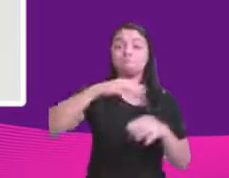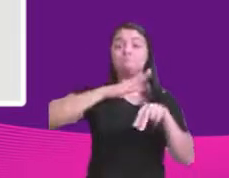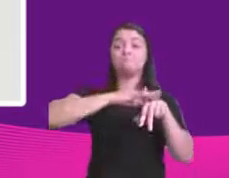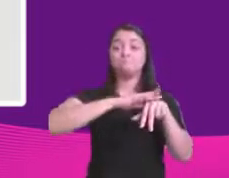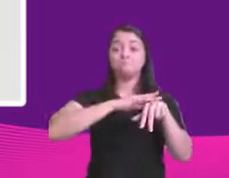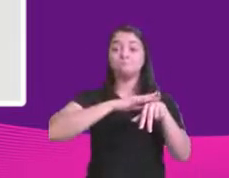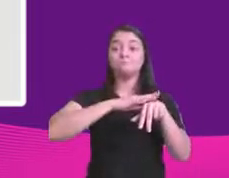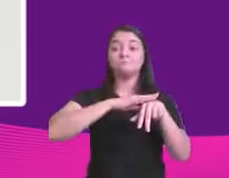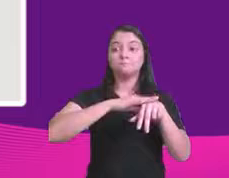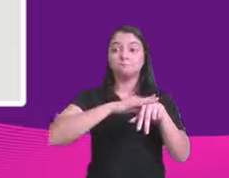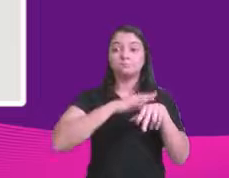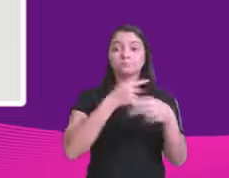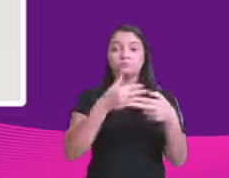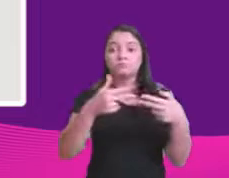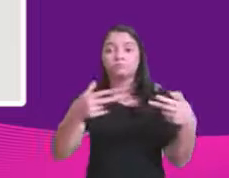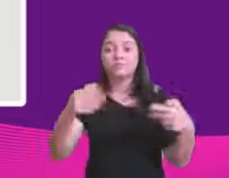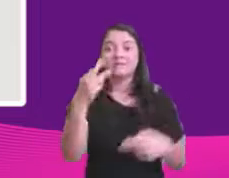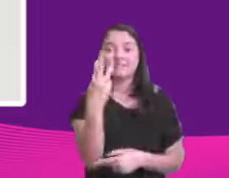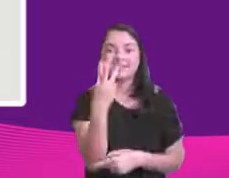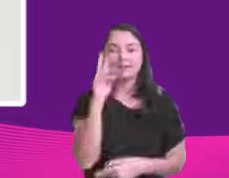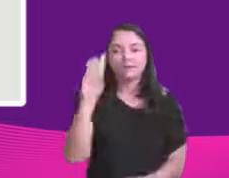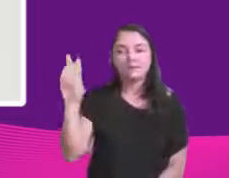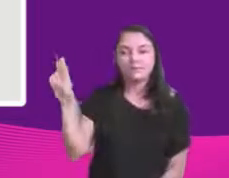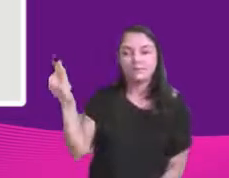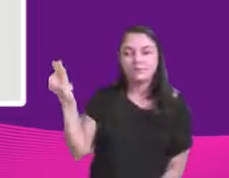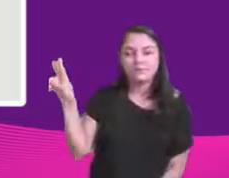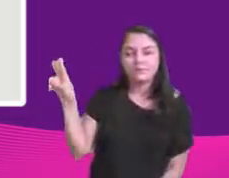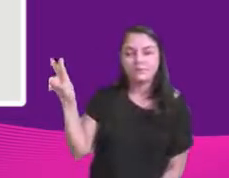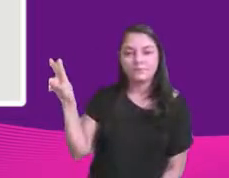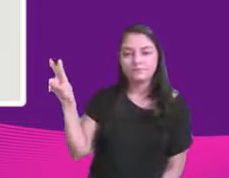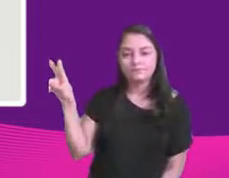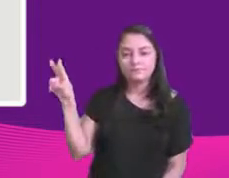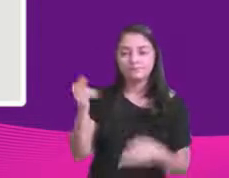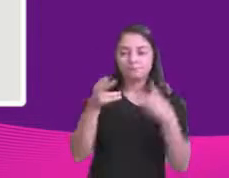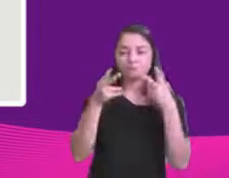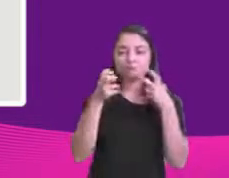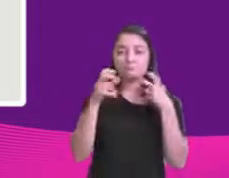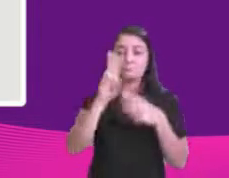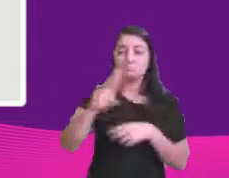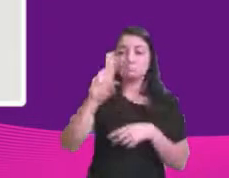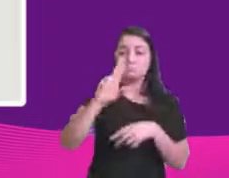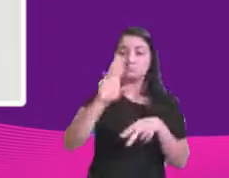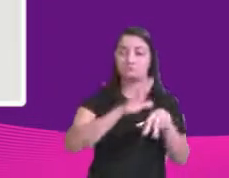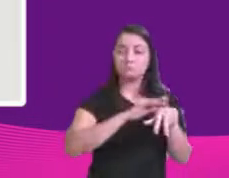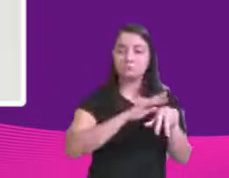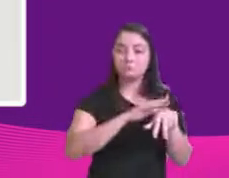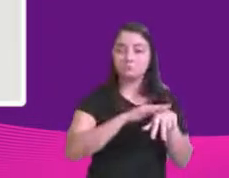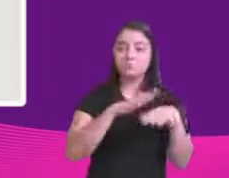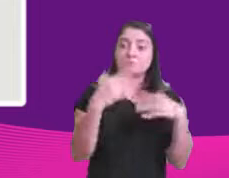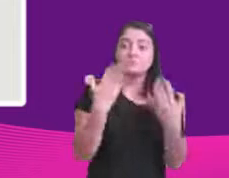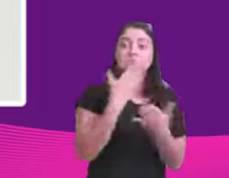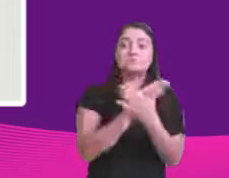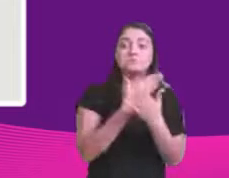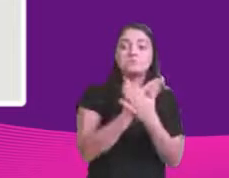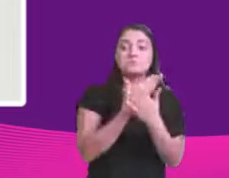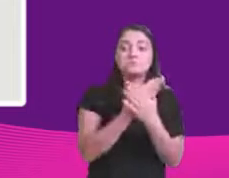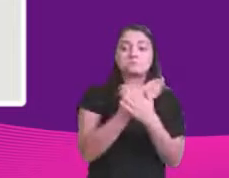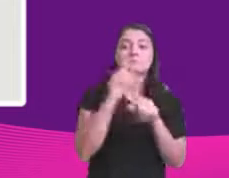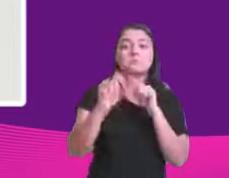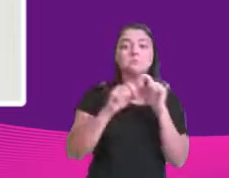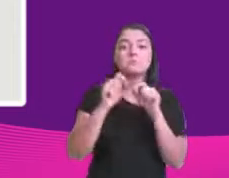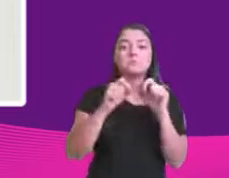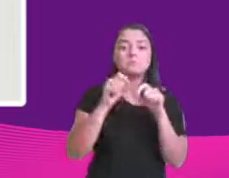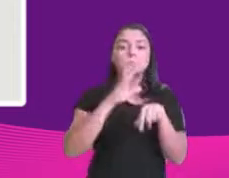de carbotaxol neoadjuvante com doença estável e cirurgia de intervalo, levado para a cirurgia de intervalo. Então, o estudo era doença de ovário, trompa